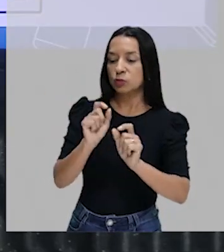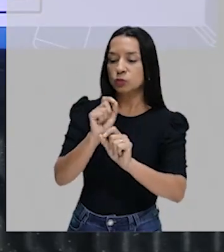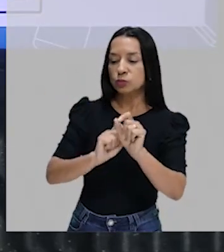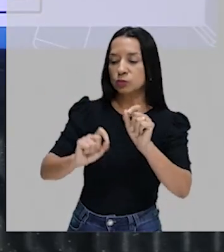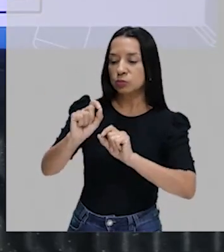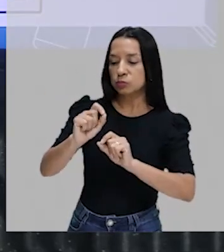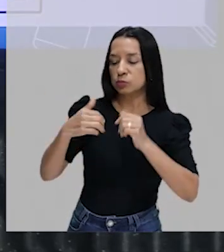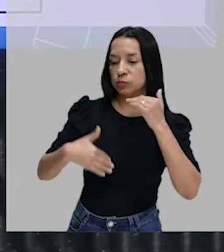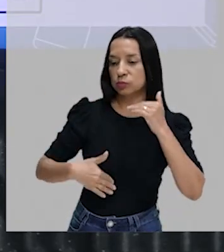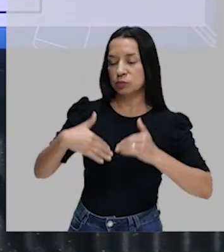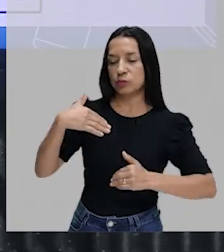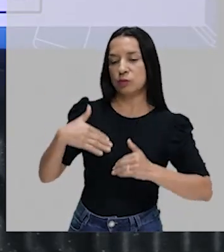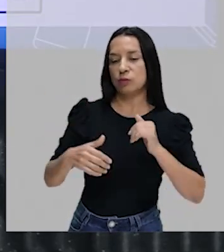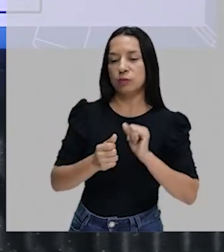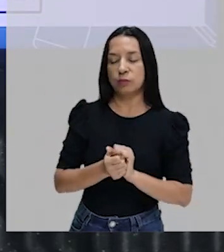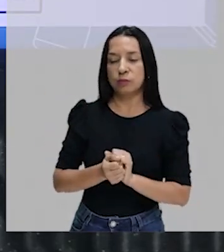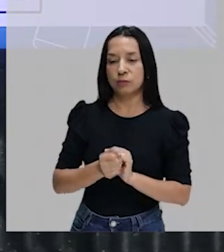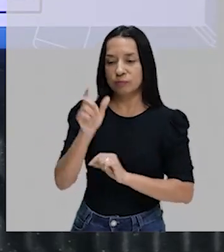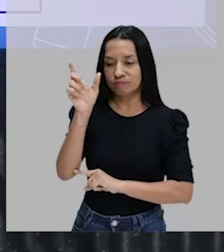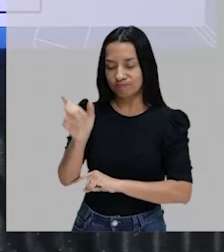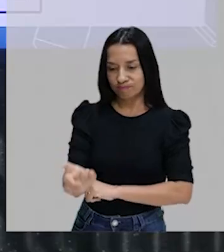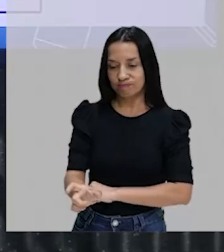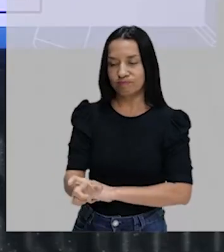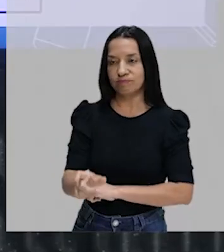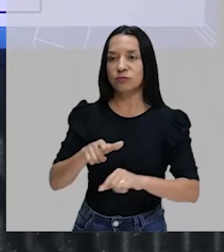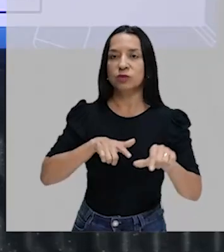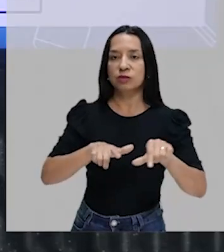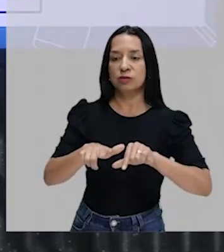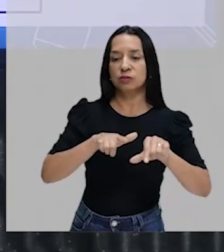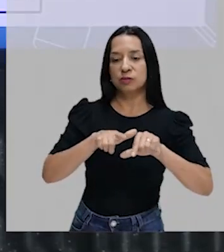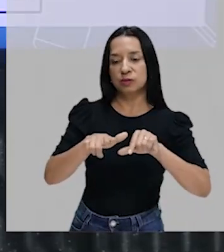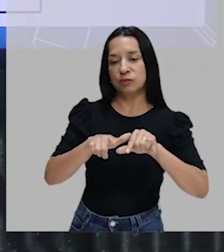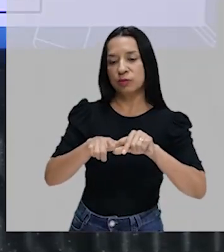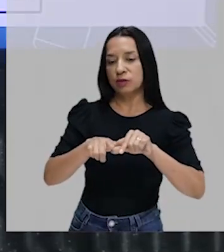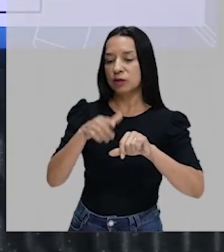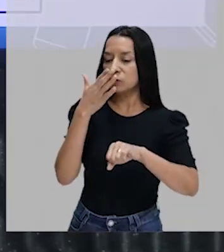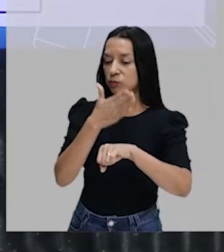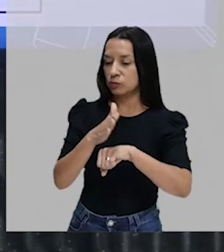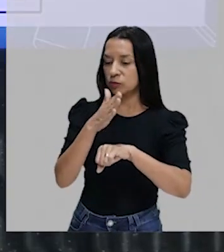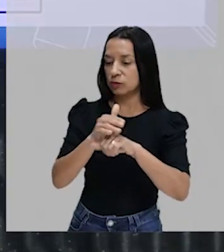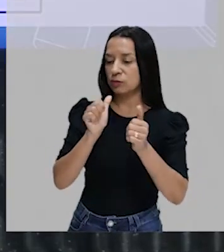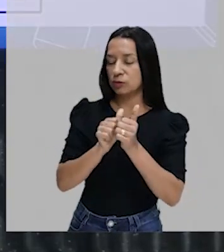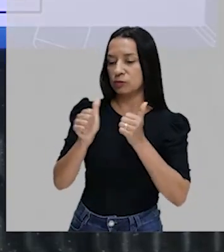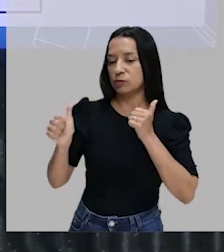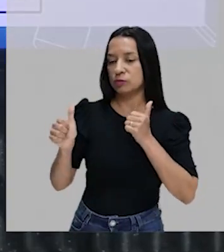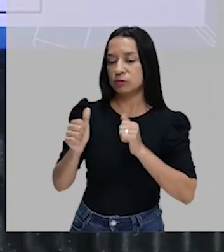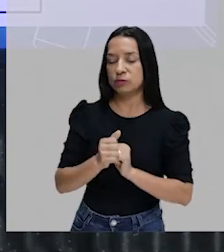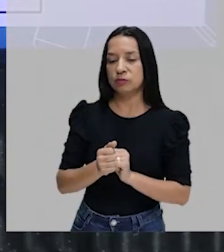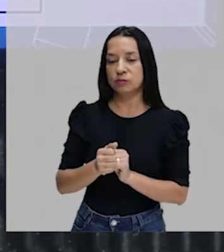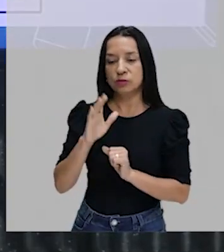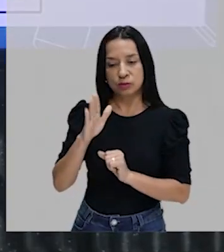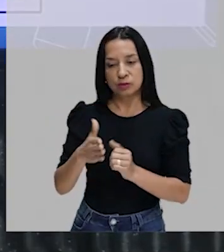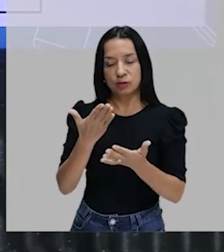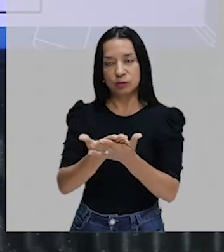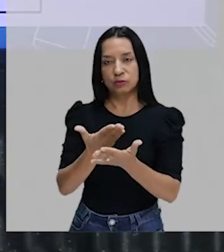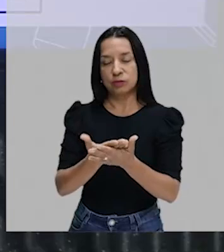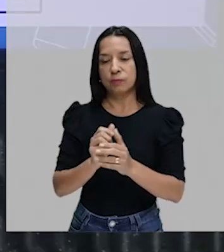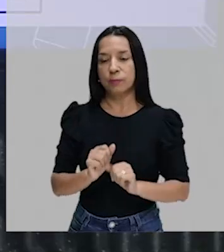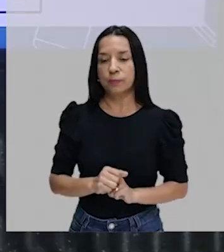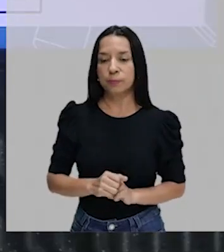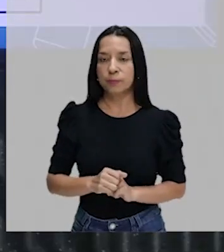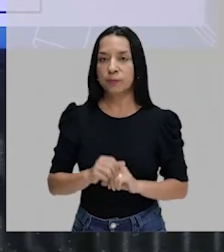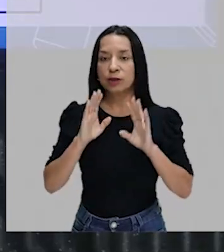do indivíduo, que elas são trabalhadas através do treinamento esportivo, já já nós iremos chegar lá, mas que ela